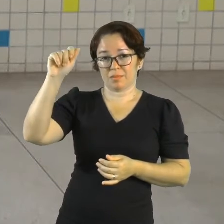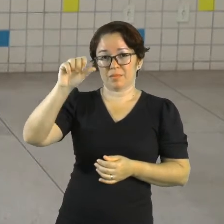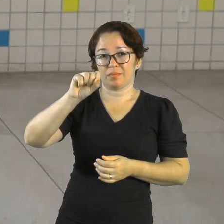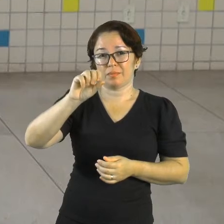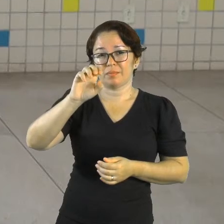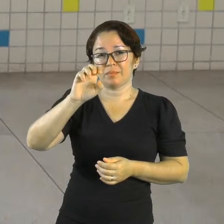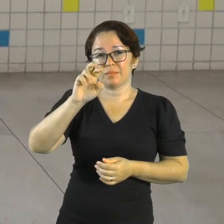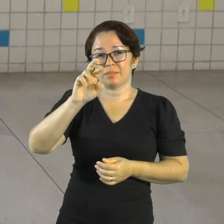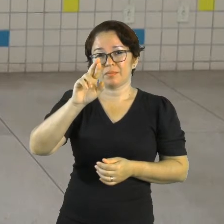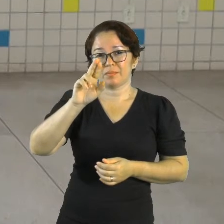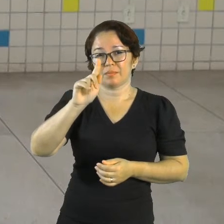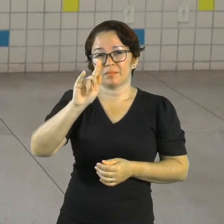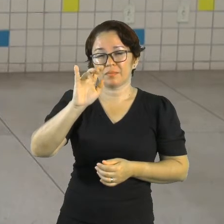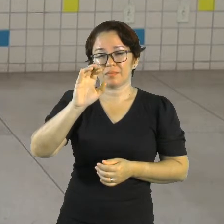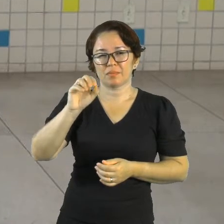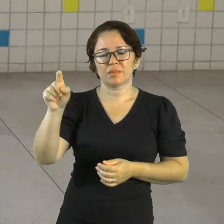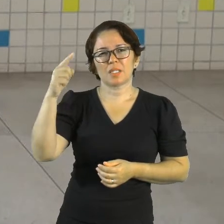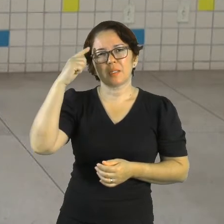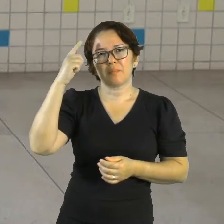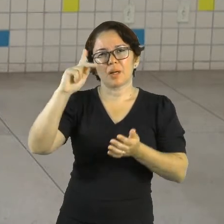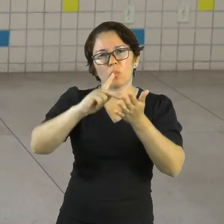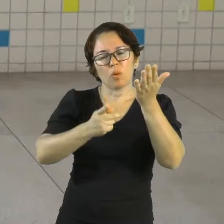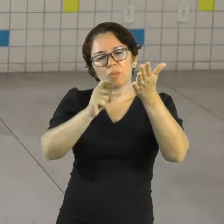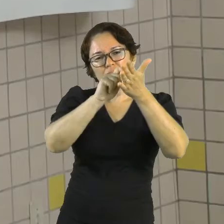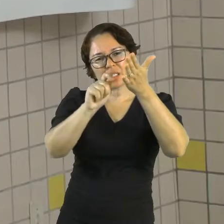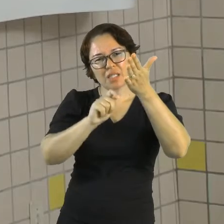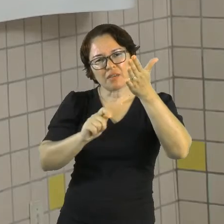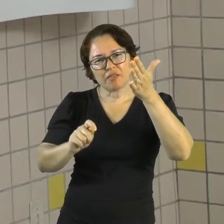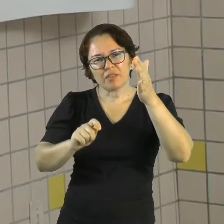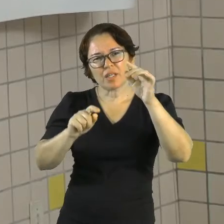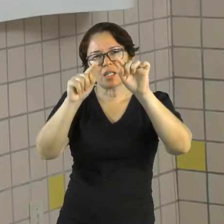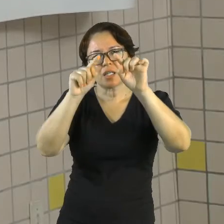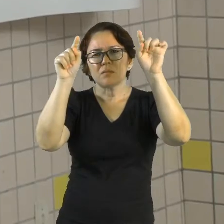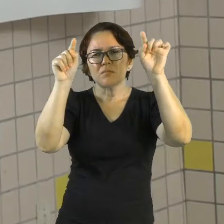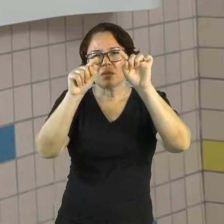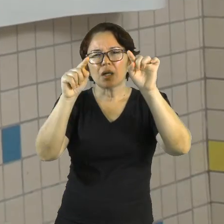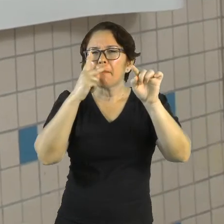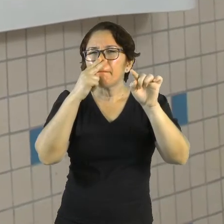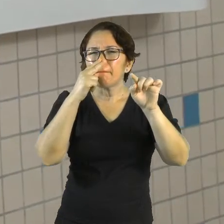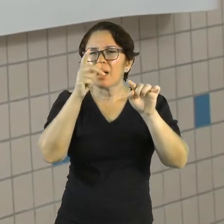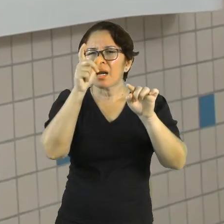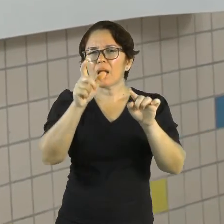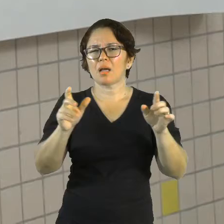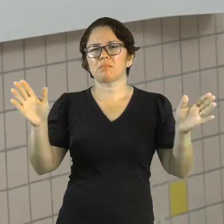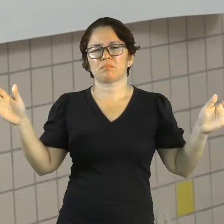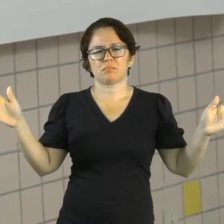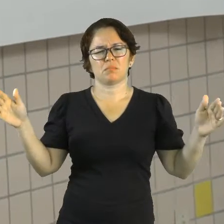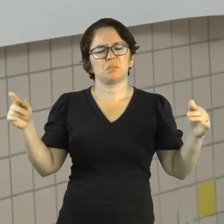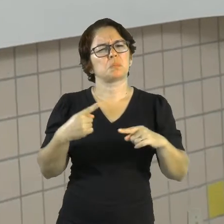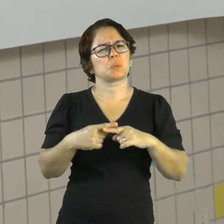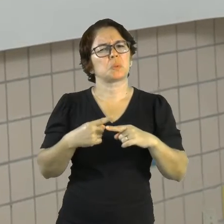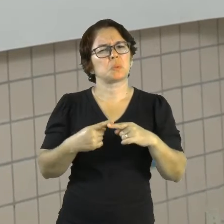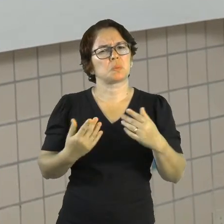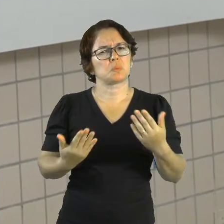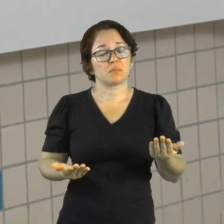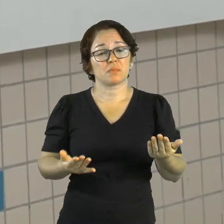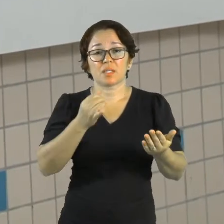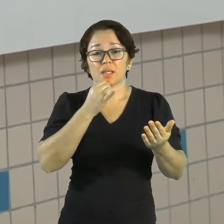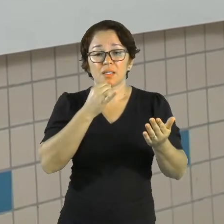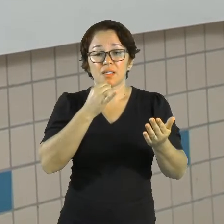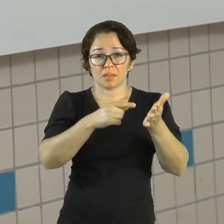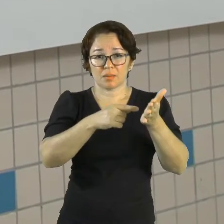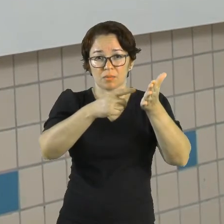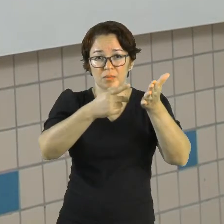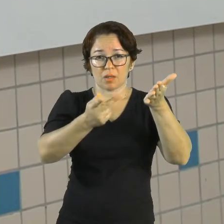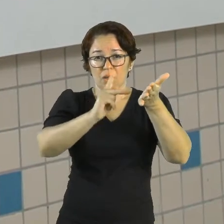usou essa imagem no poema? Esse poema, ele apresenta versos e estrofes? O